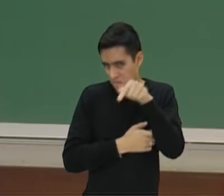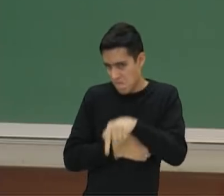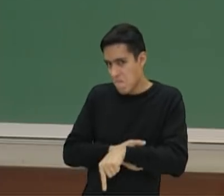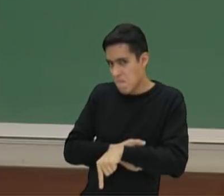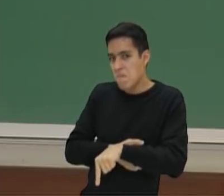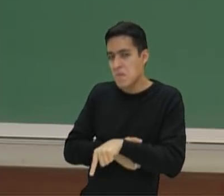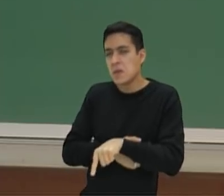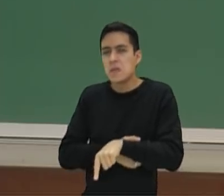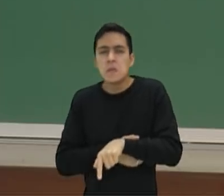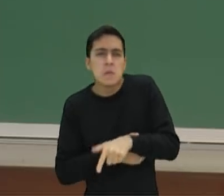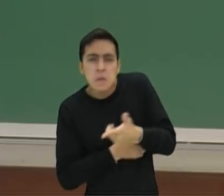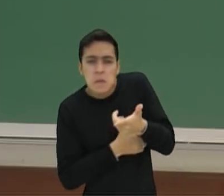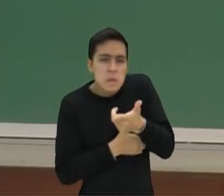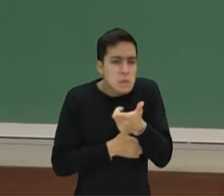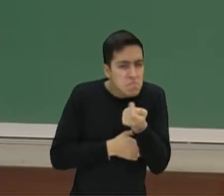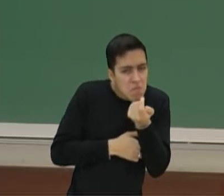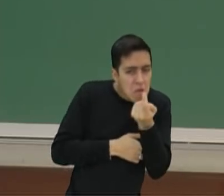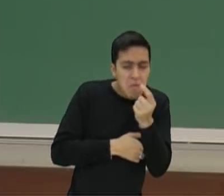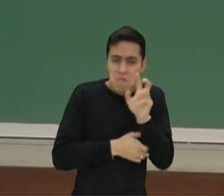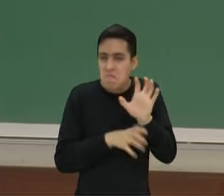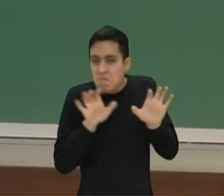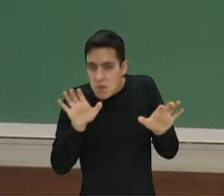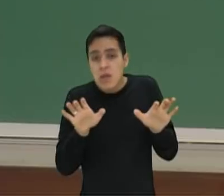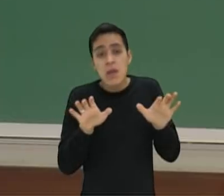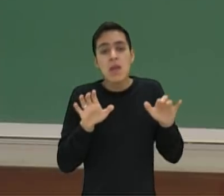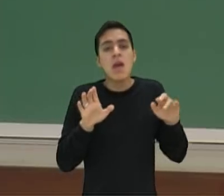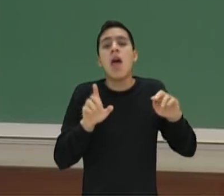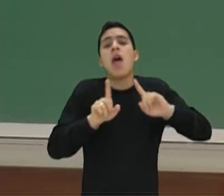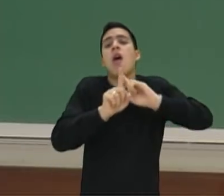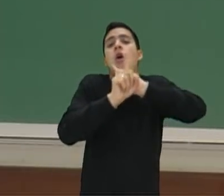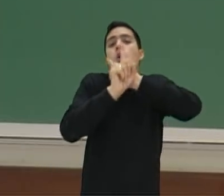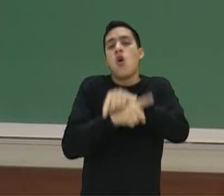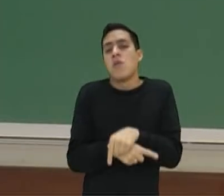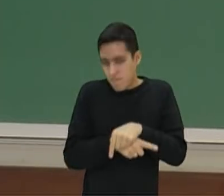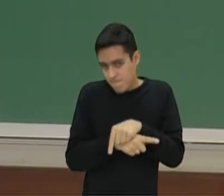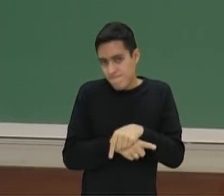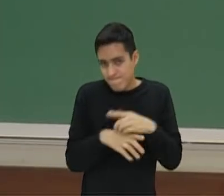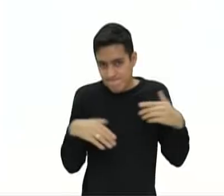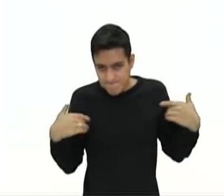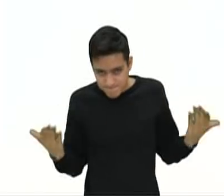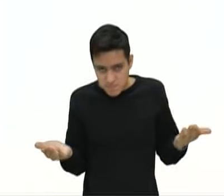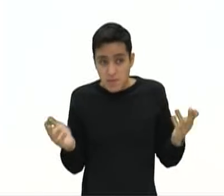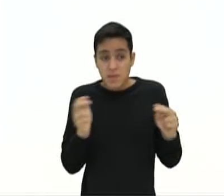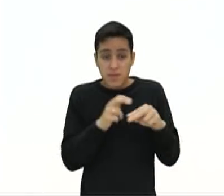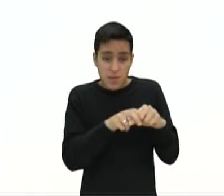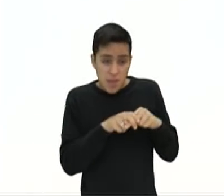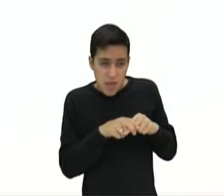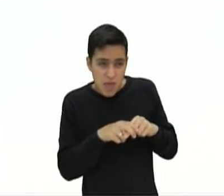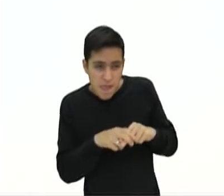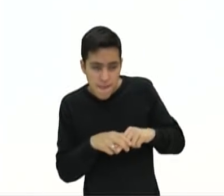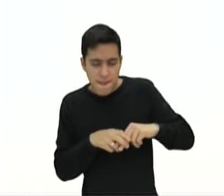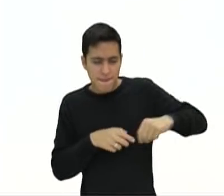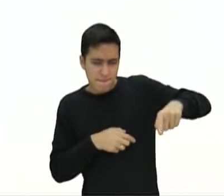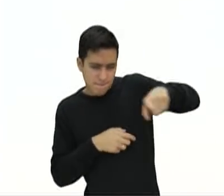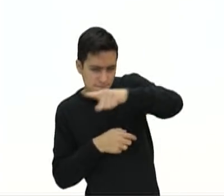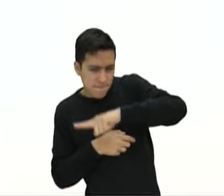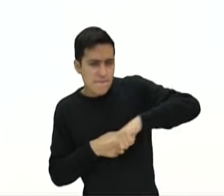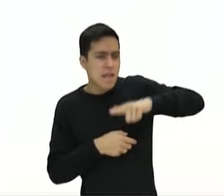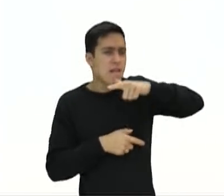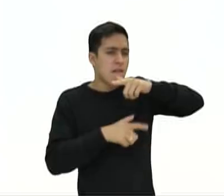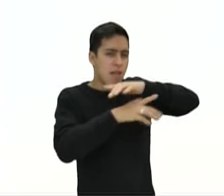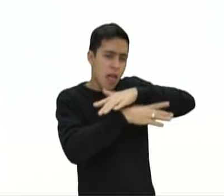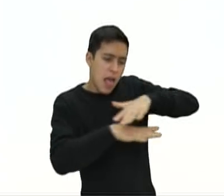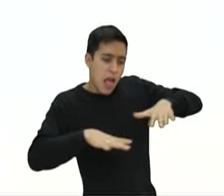não ouve muito falar, é o acontecimento totalmente inverso. A partir do resfriamento das